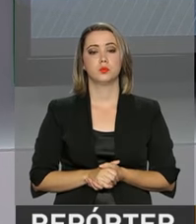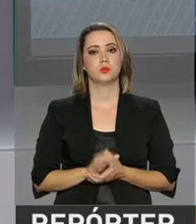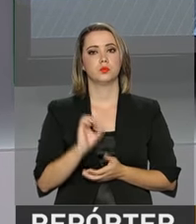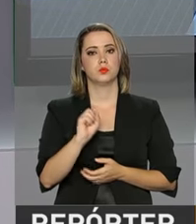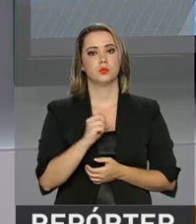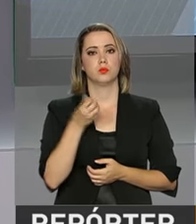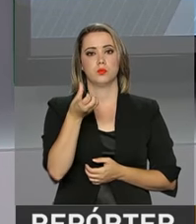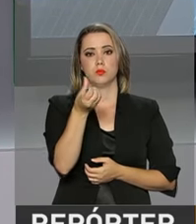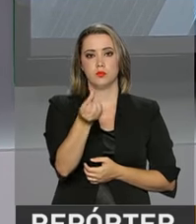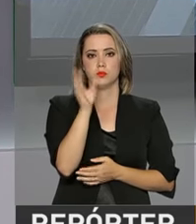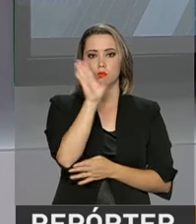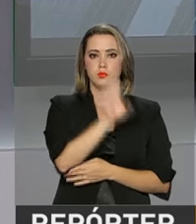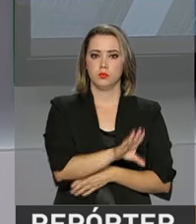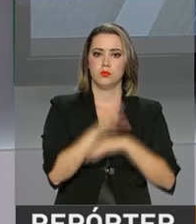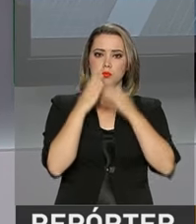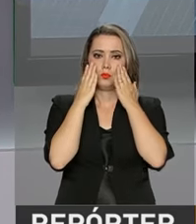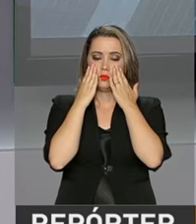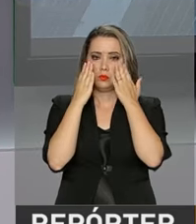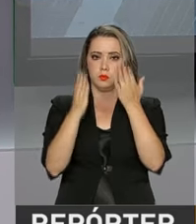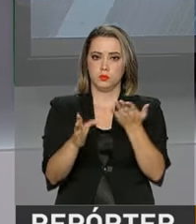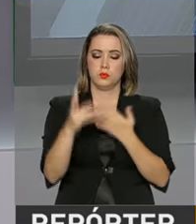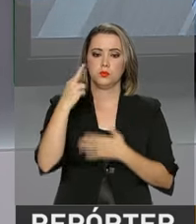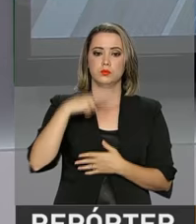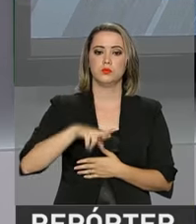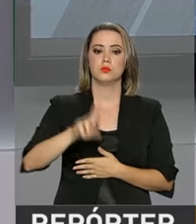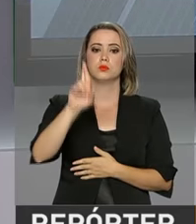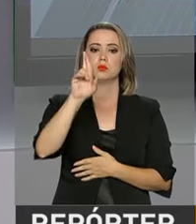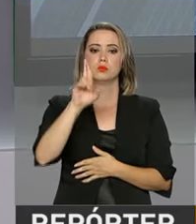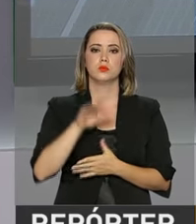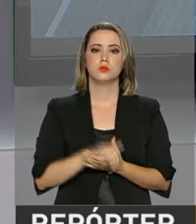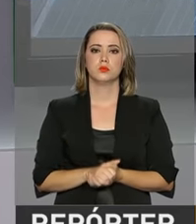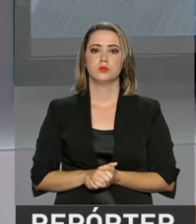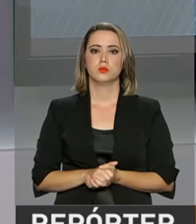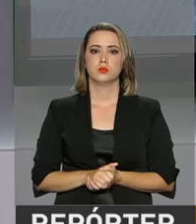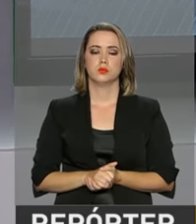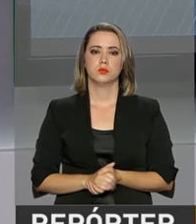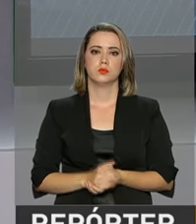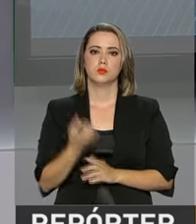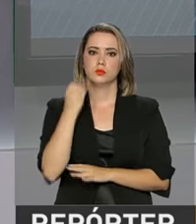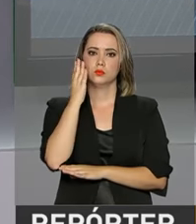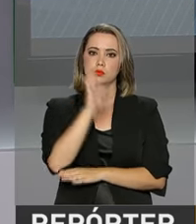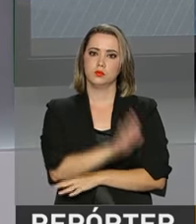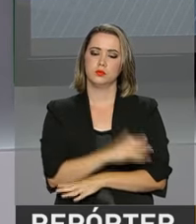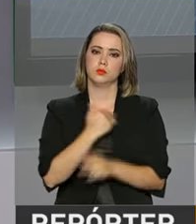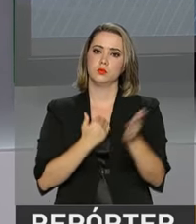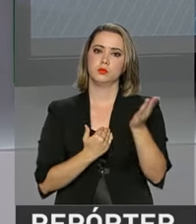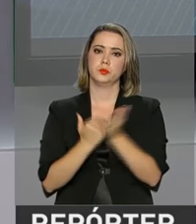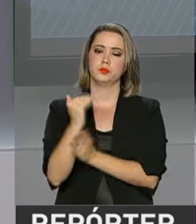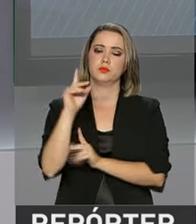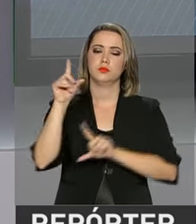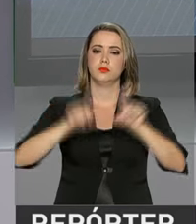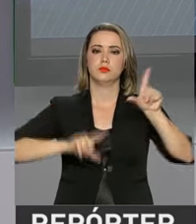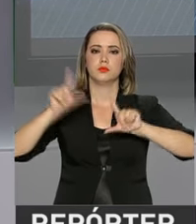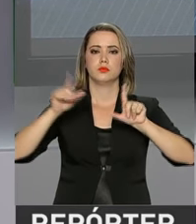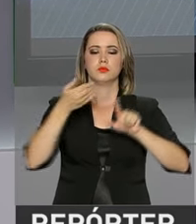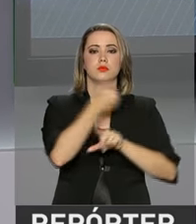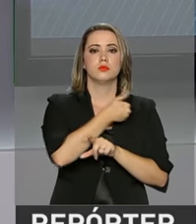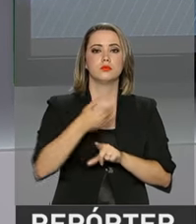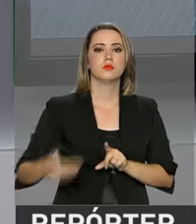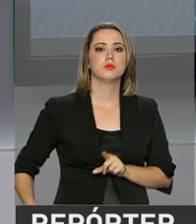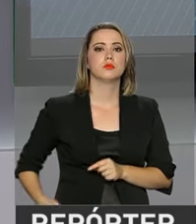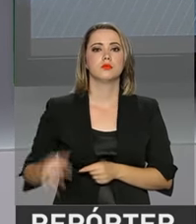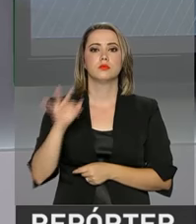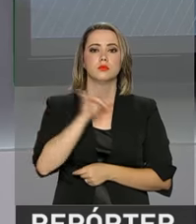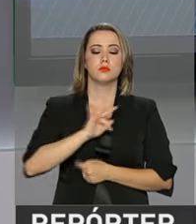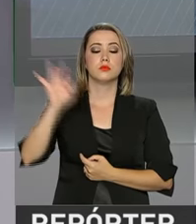informações ou às seis da tarde na próxima edição do repórter nbr ótima tarde pra você e continue com a gente aqui